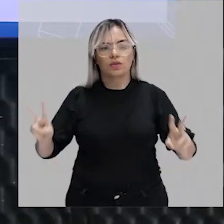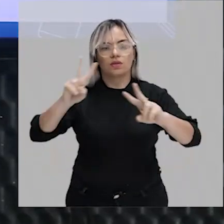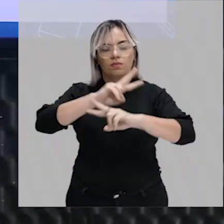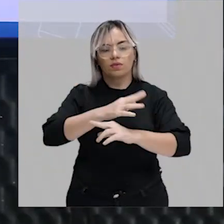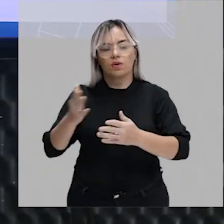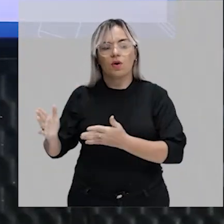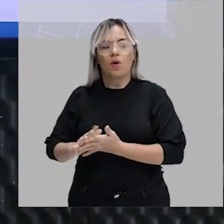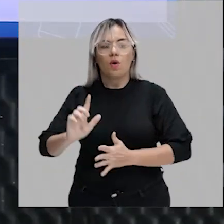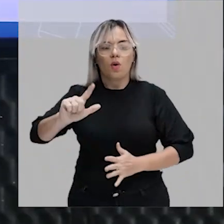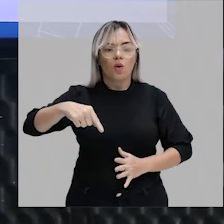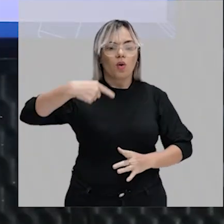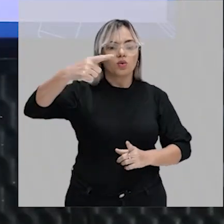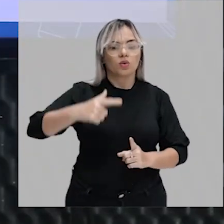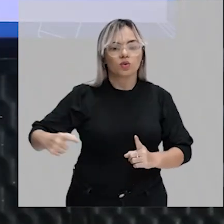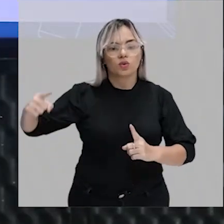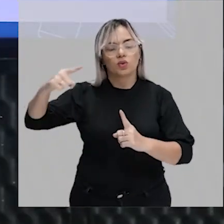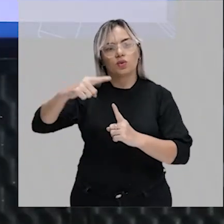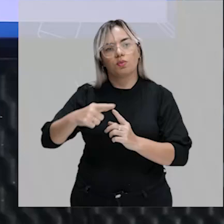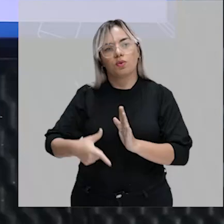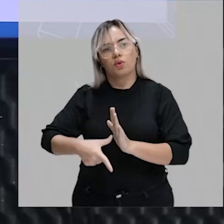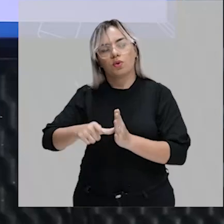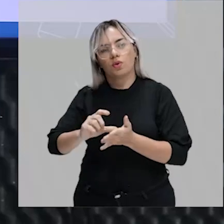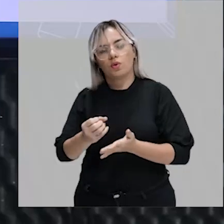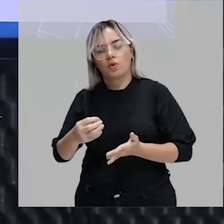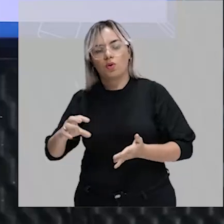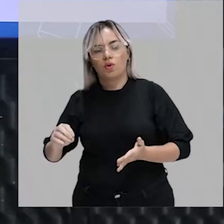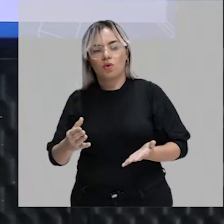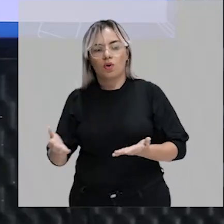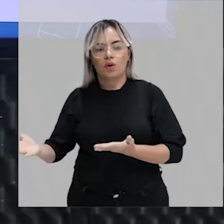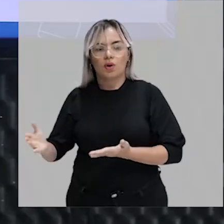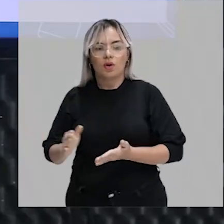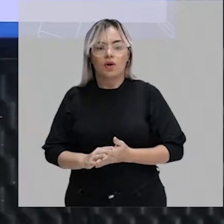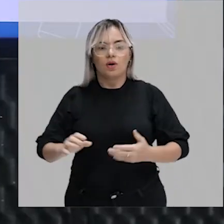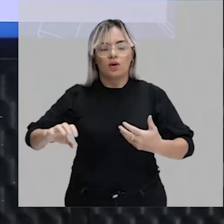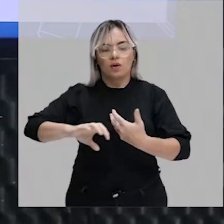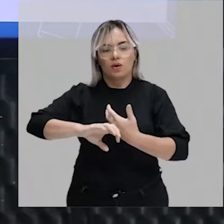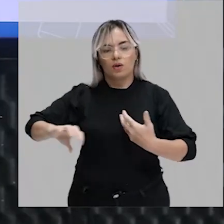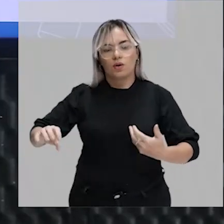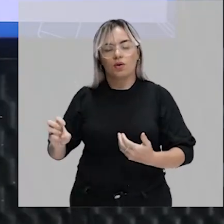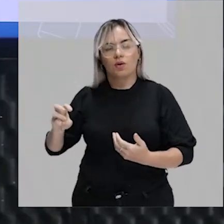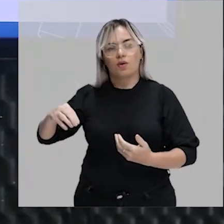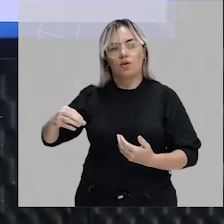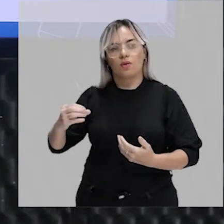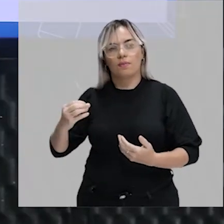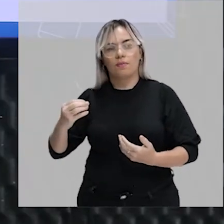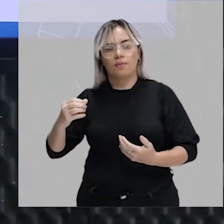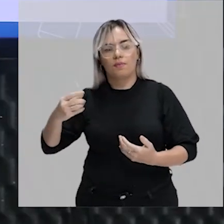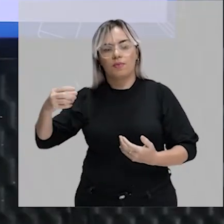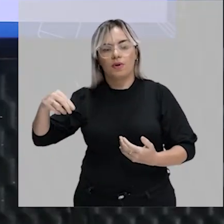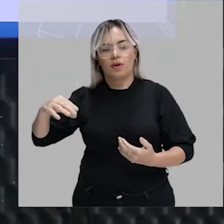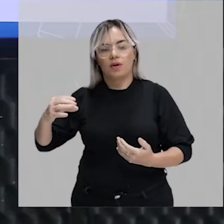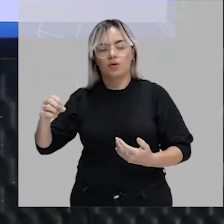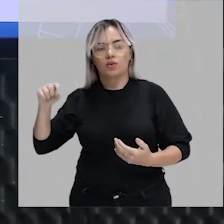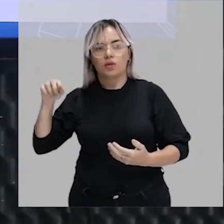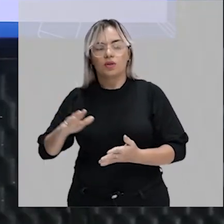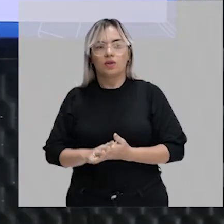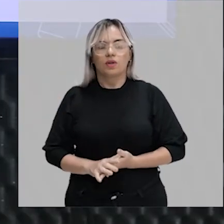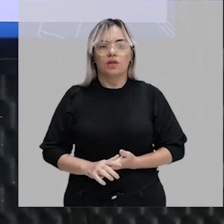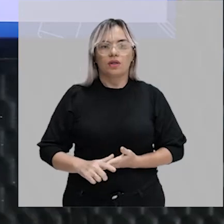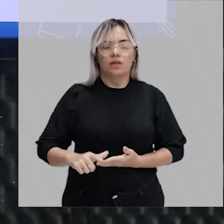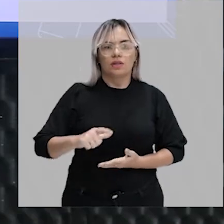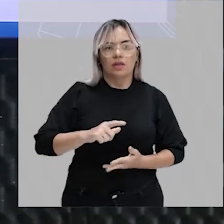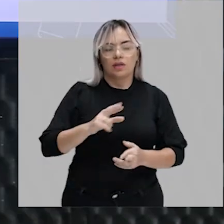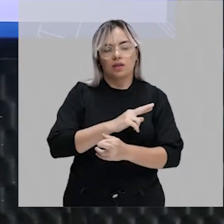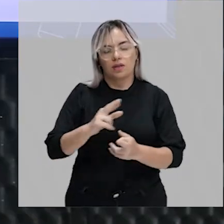Outro mecanismo pré-zigótico é o isolamento mecânico. Então, isso tem a ver com as diferenças no